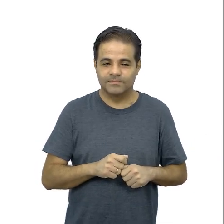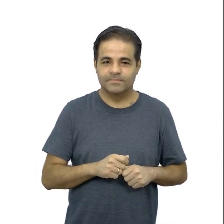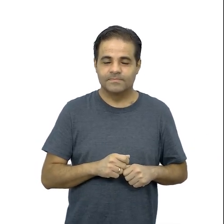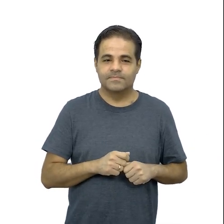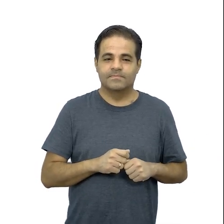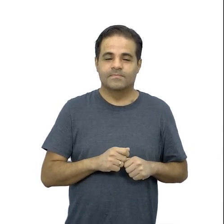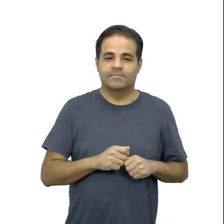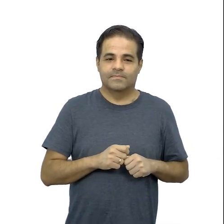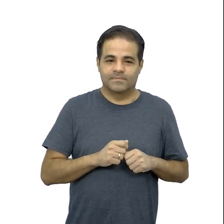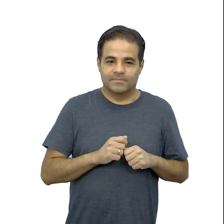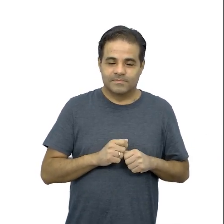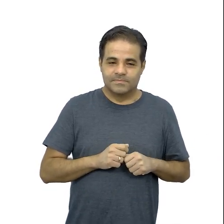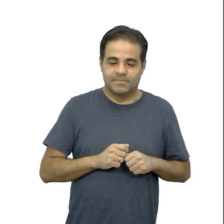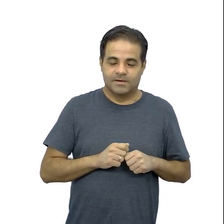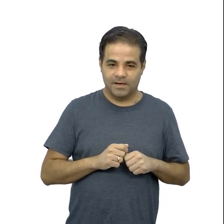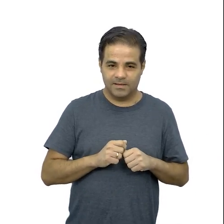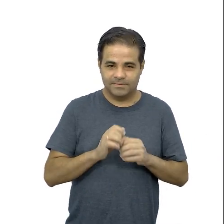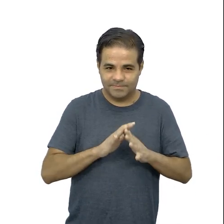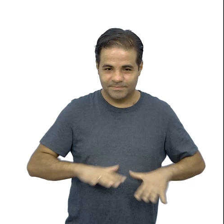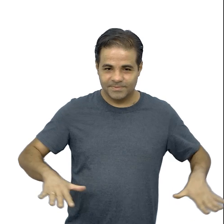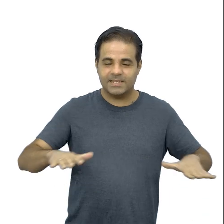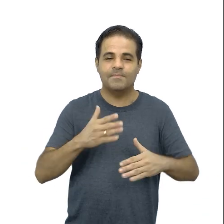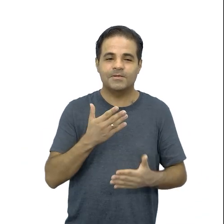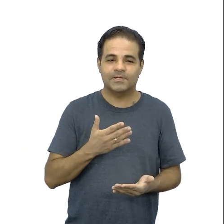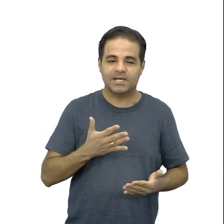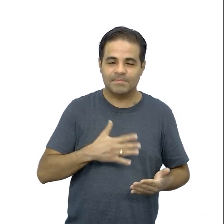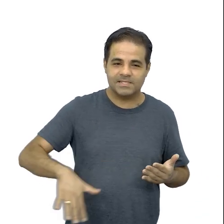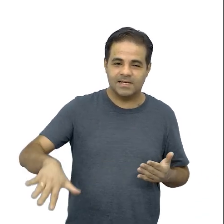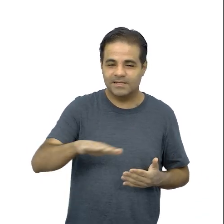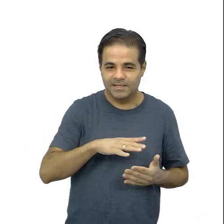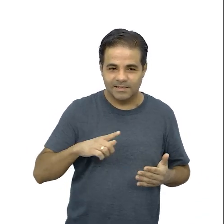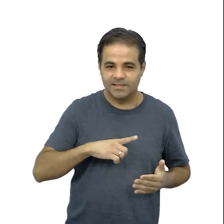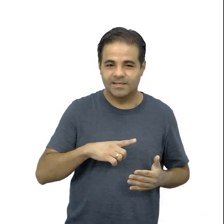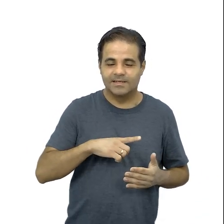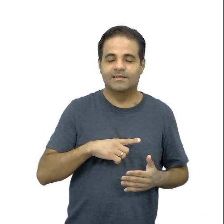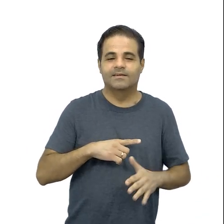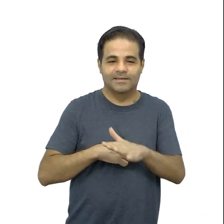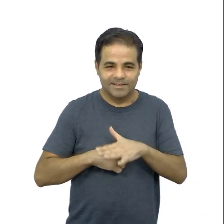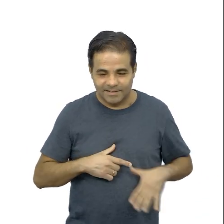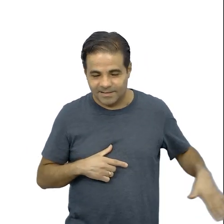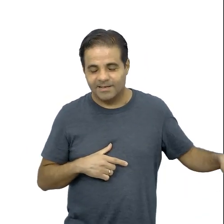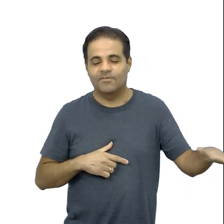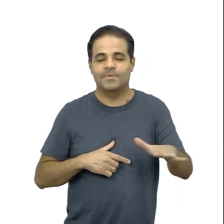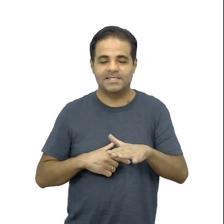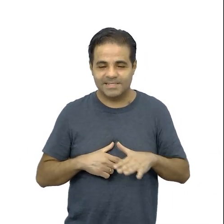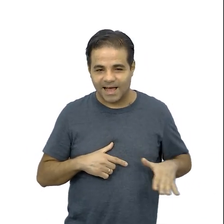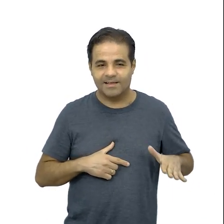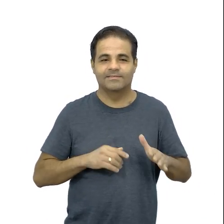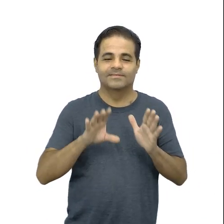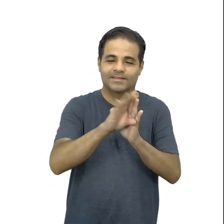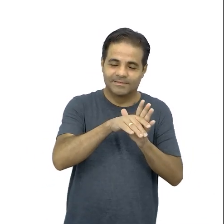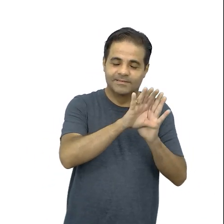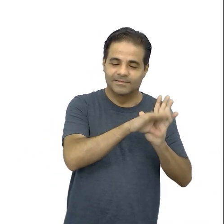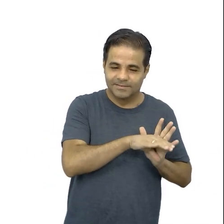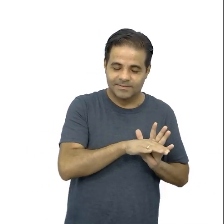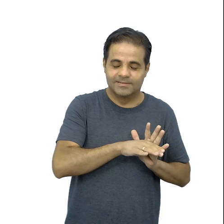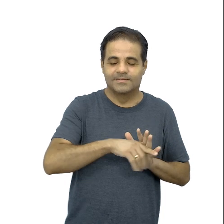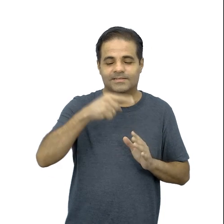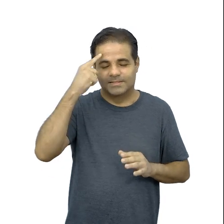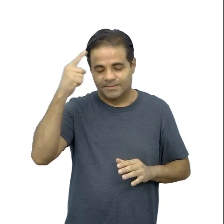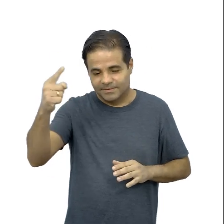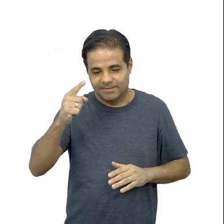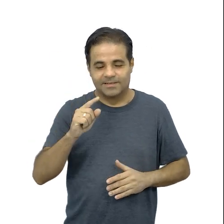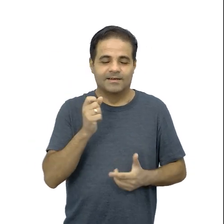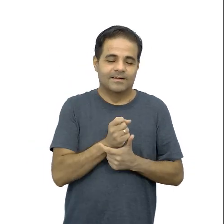de finalizar a nossa formação, foi possível revisitarmos, sim, conceitos, ideias